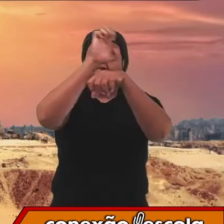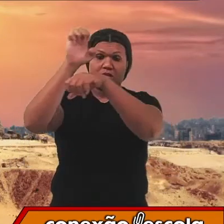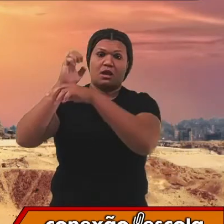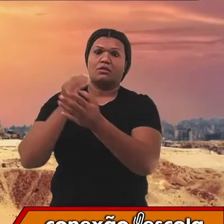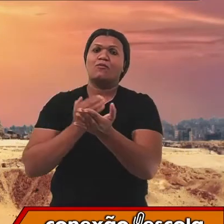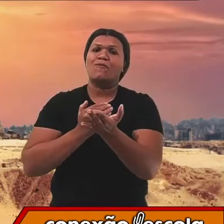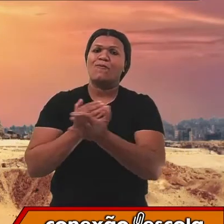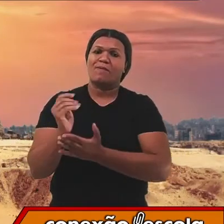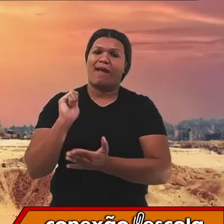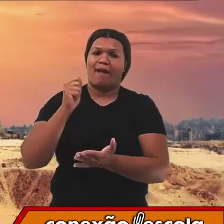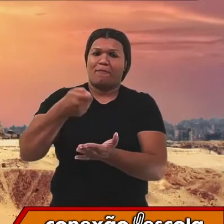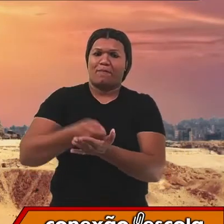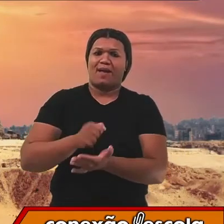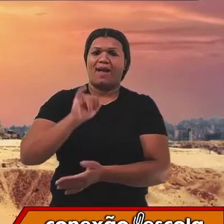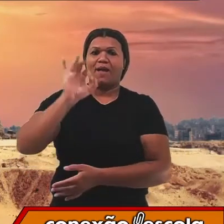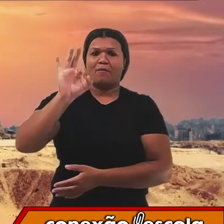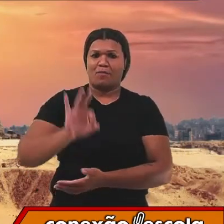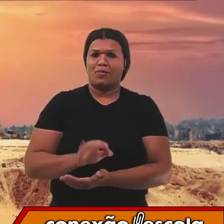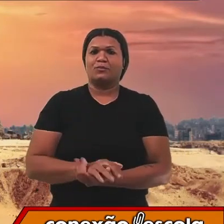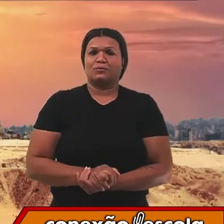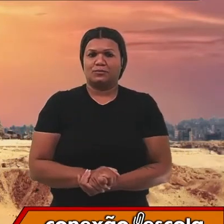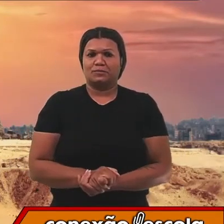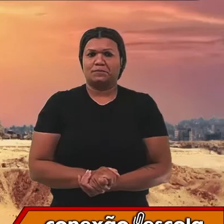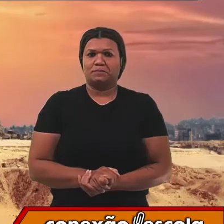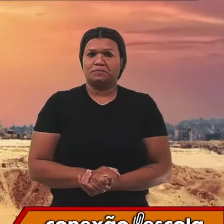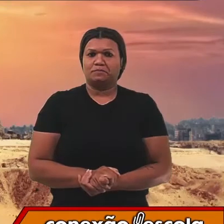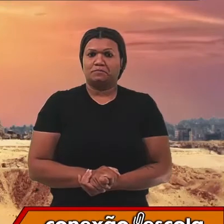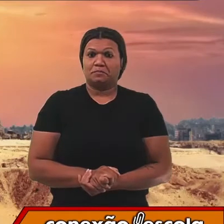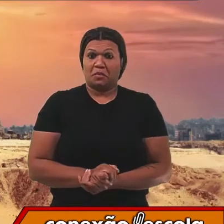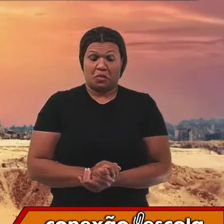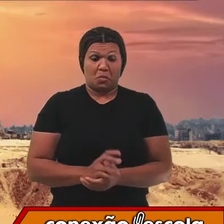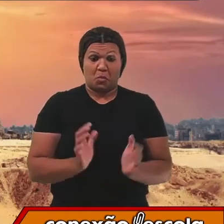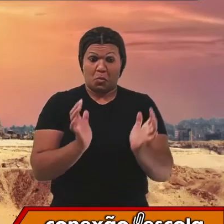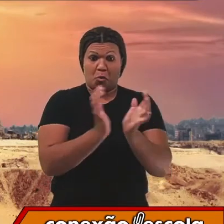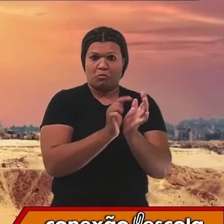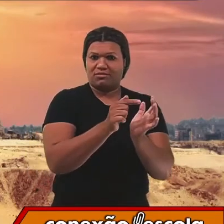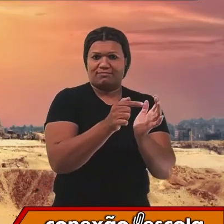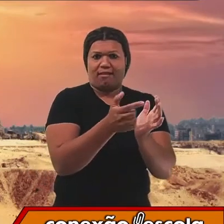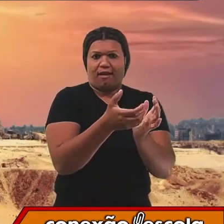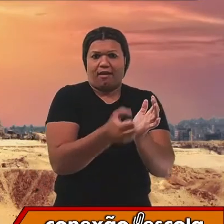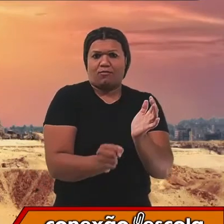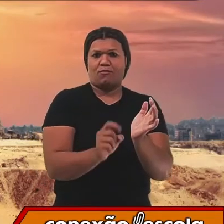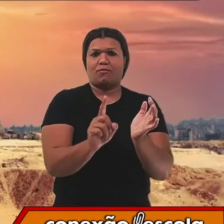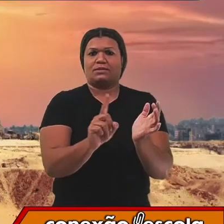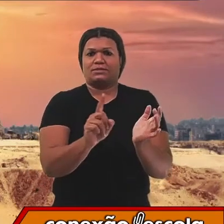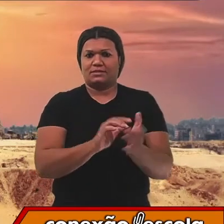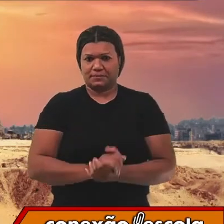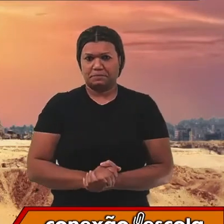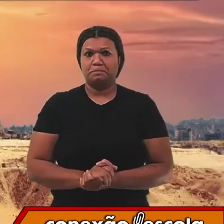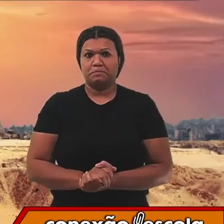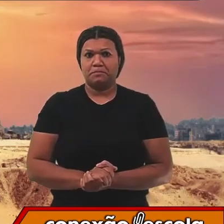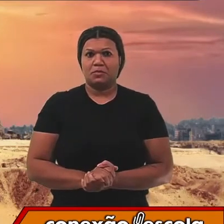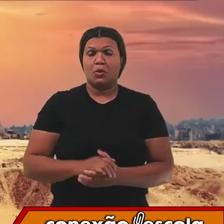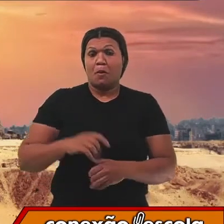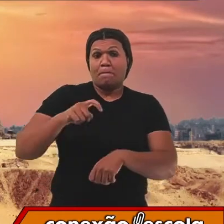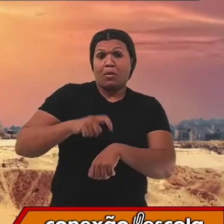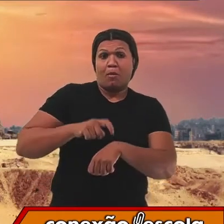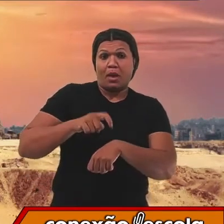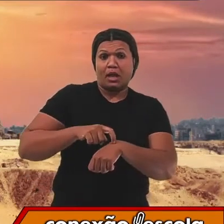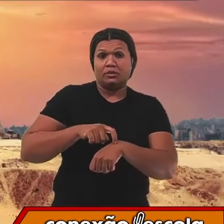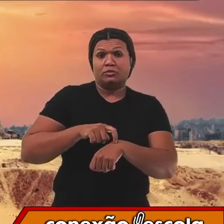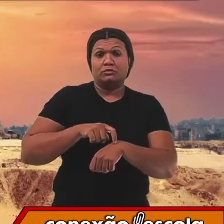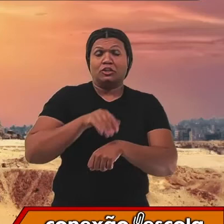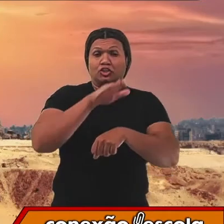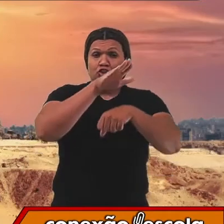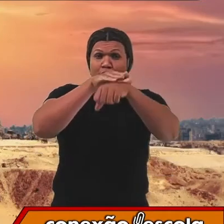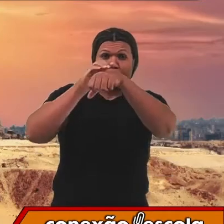pagar impostos, algo que foi rechaçado pelo rei. Então, quando se convoca a Assembleia dos